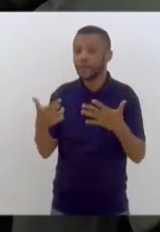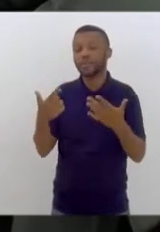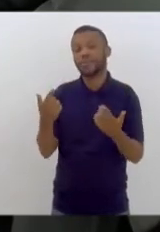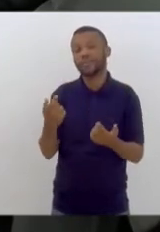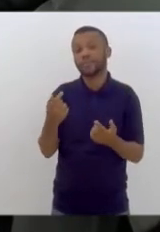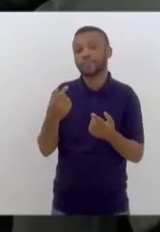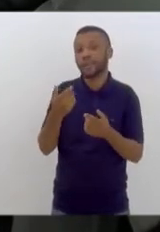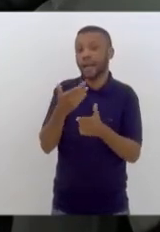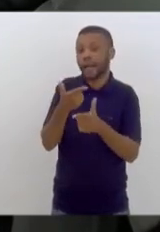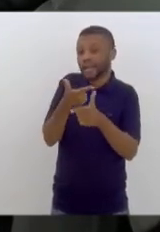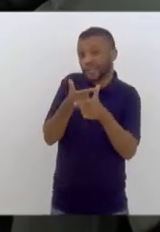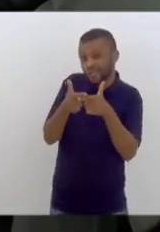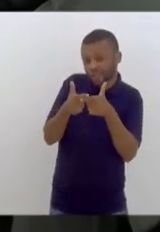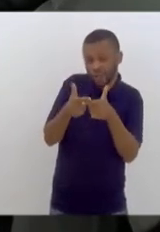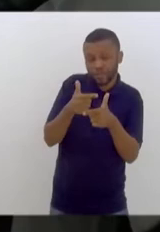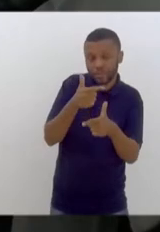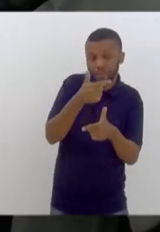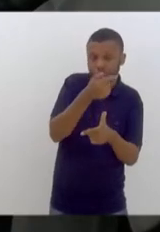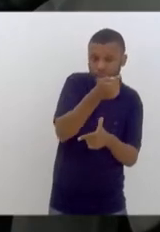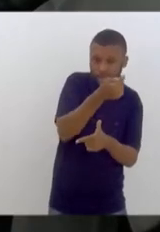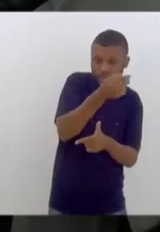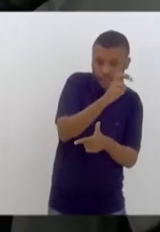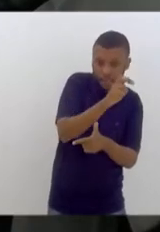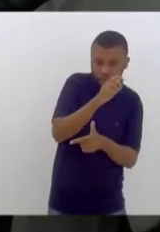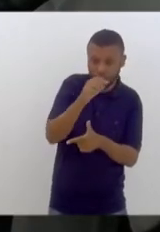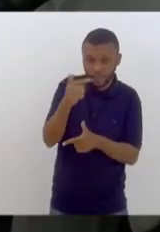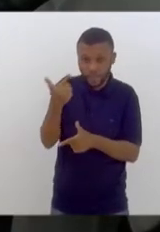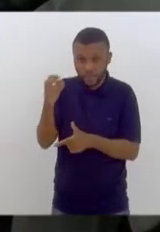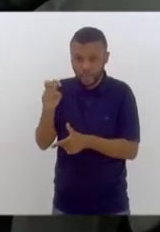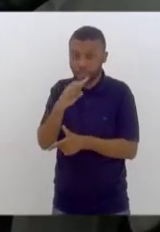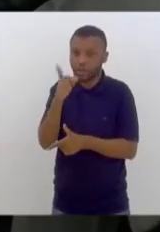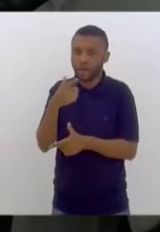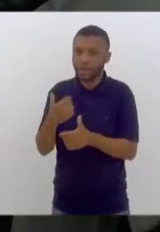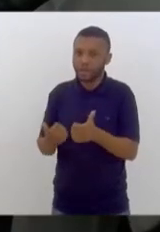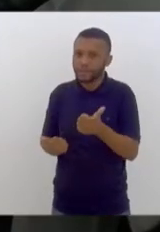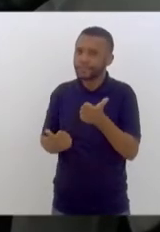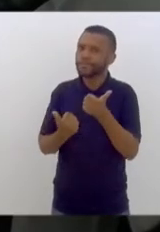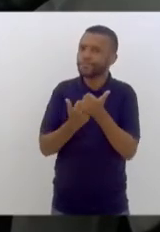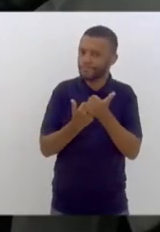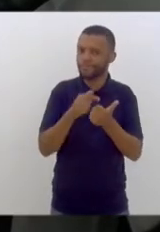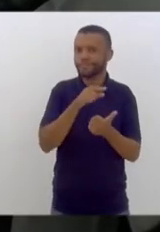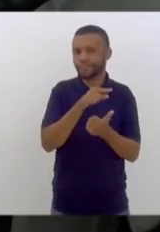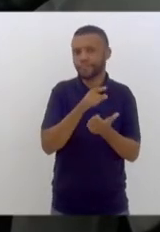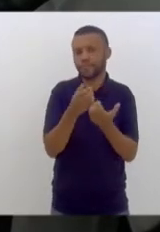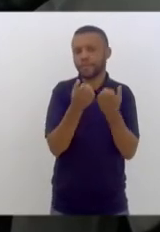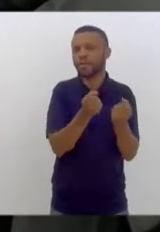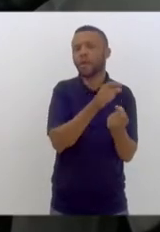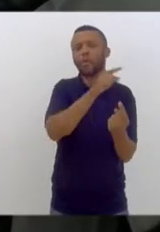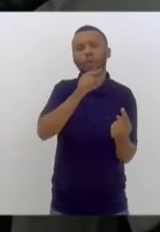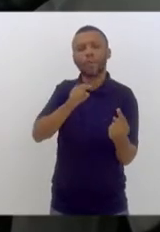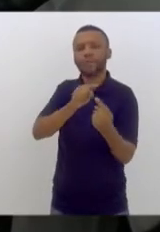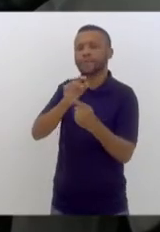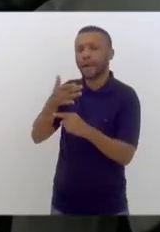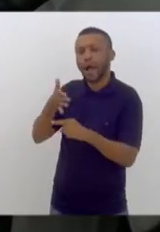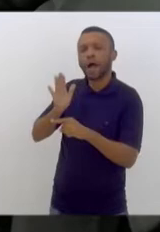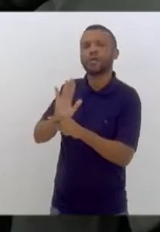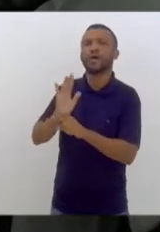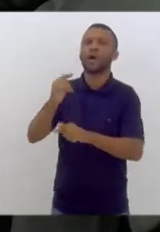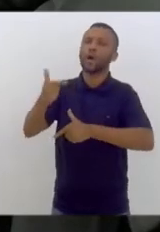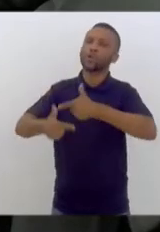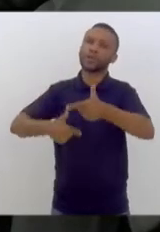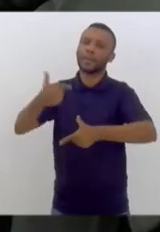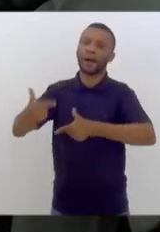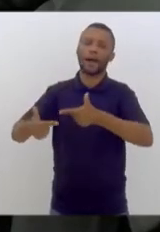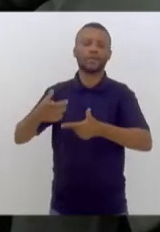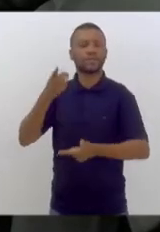75-25, que a gente advoga fortemente que seja acatada, no intuito de colaborar com as atividades dos